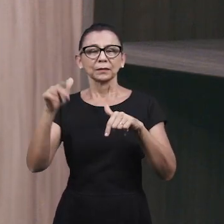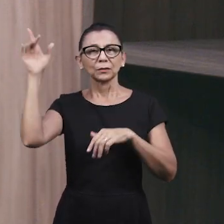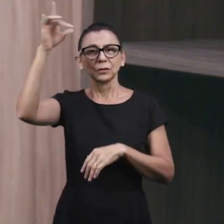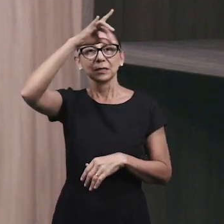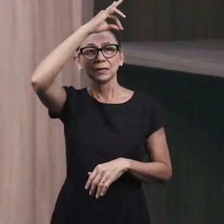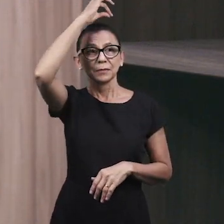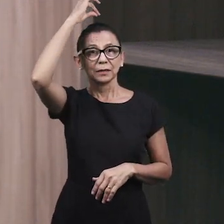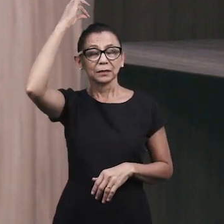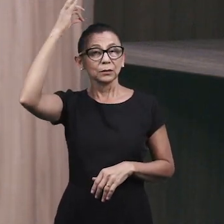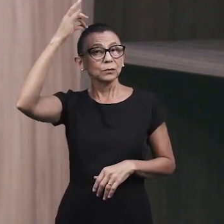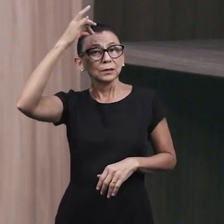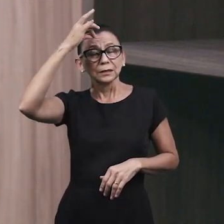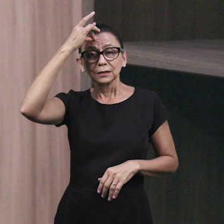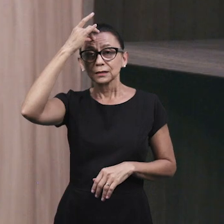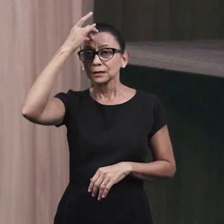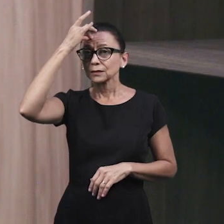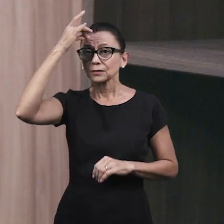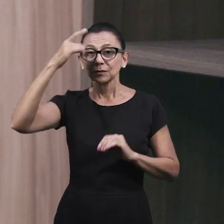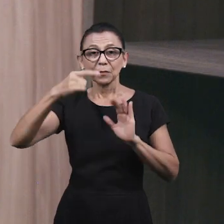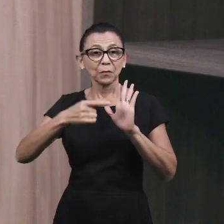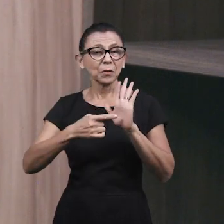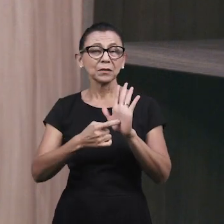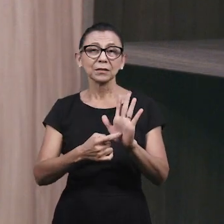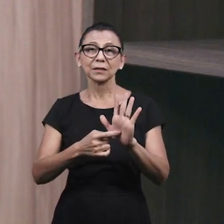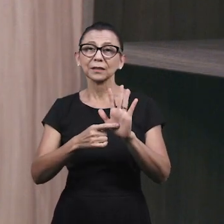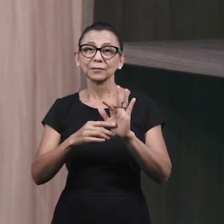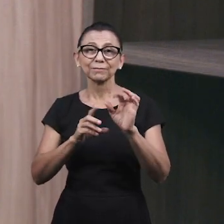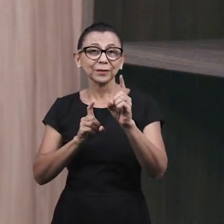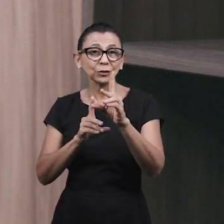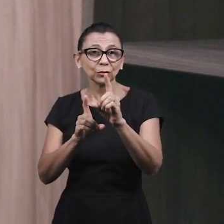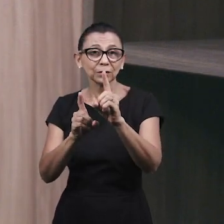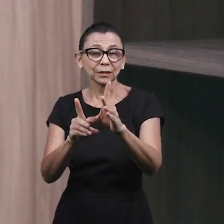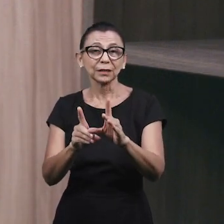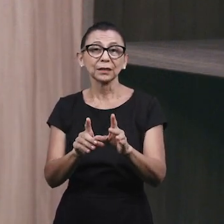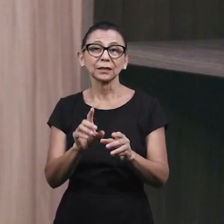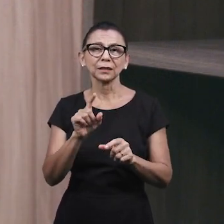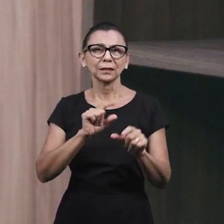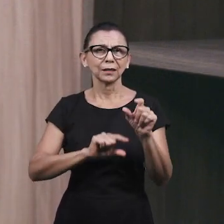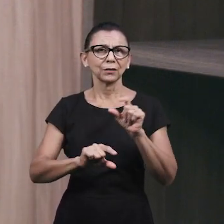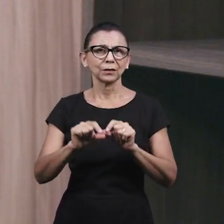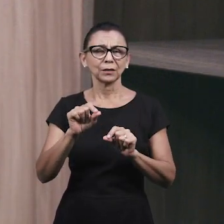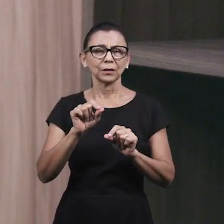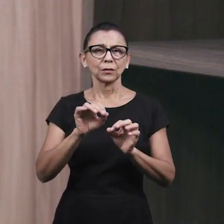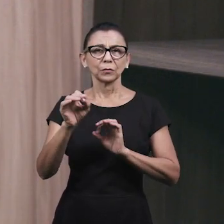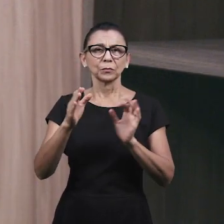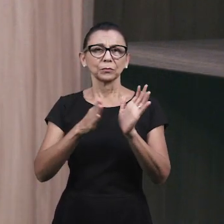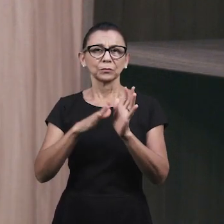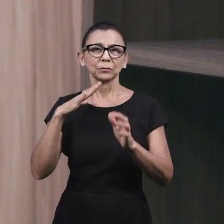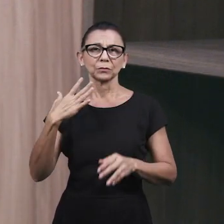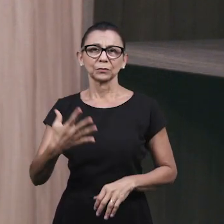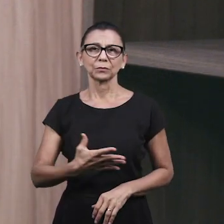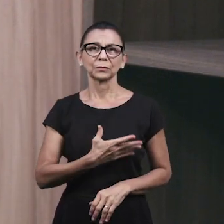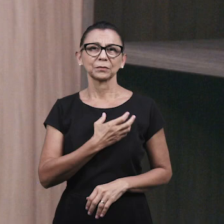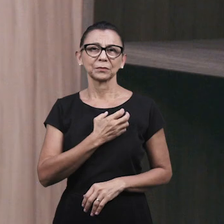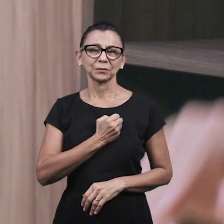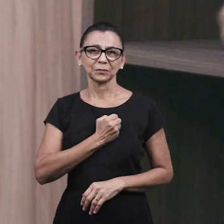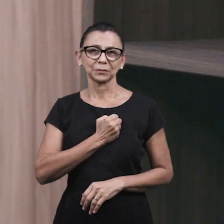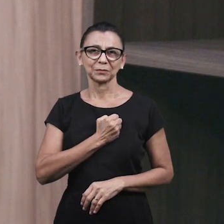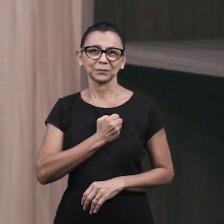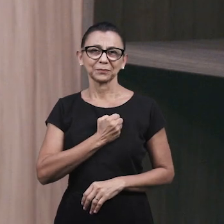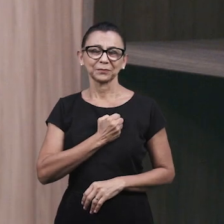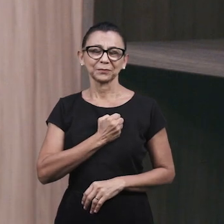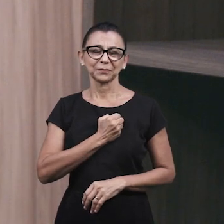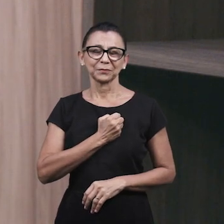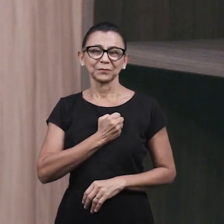a doutrina bíblica, aquilo que é o projeto de Deus para as nossas vidas, a vontade de Deus para nós. E mais uma vez para